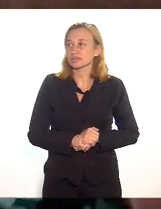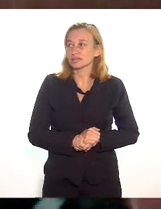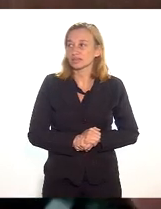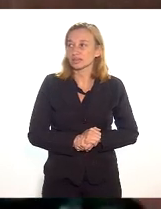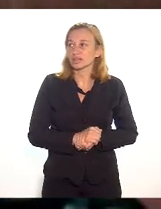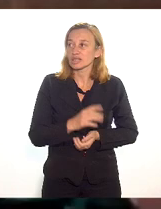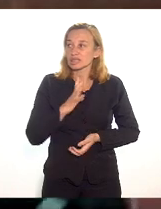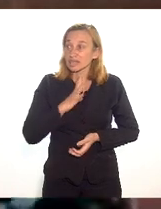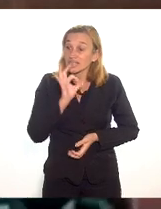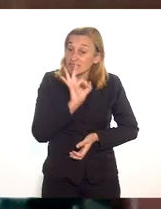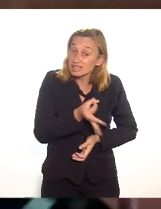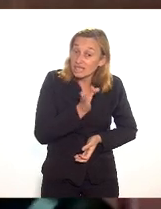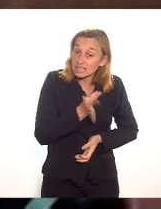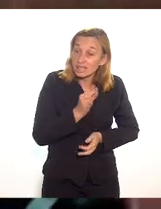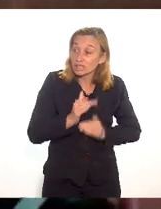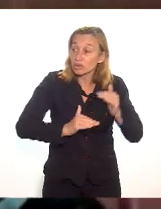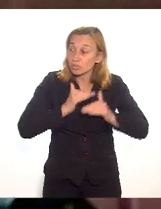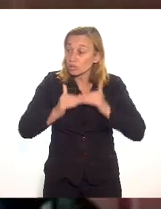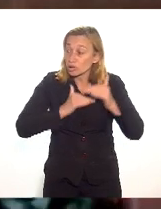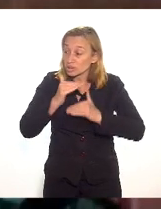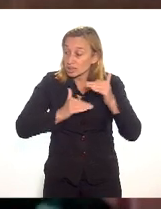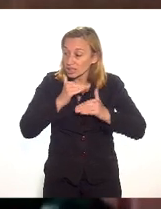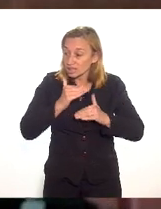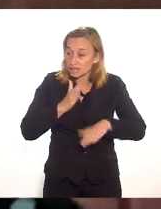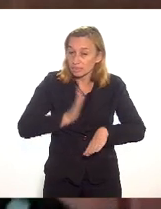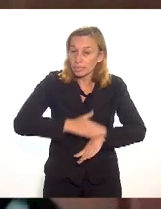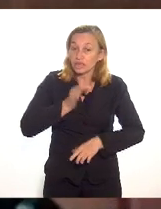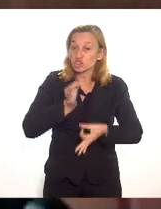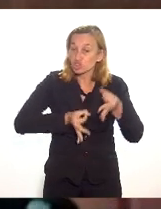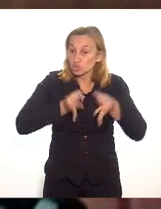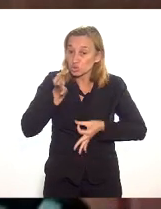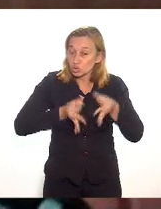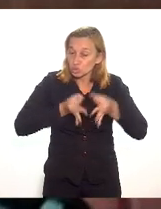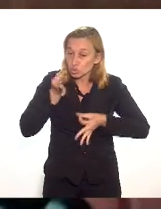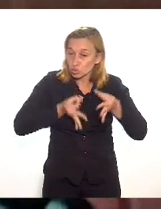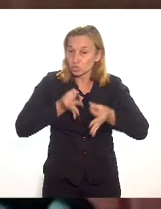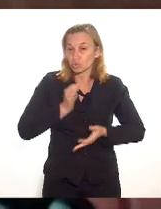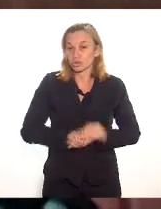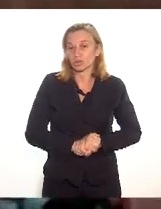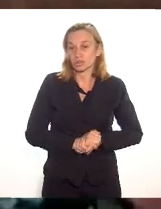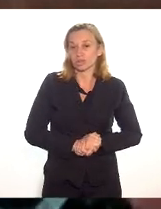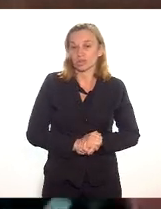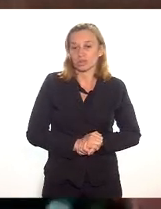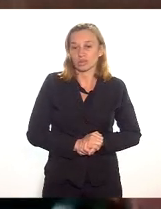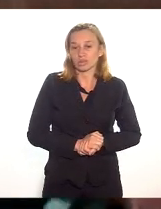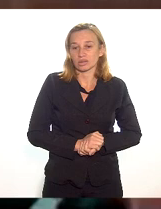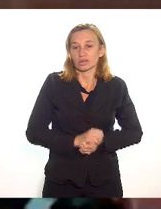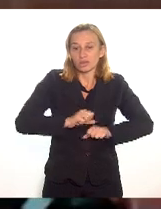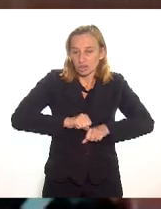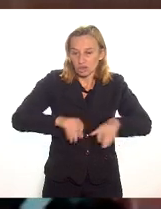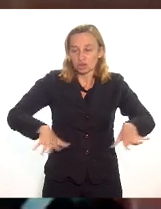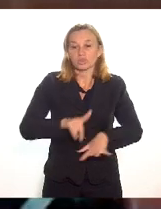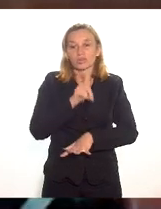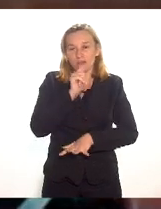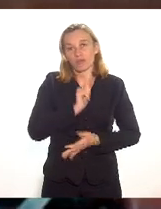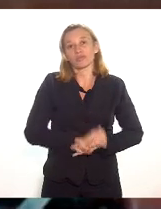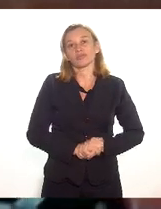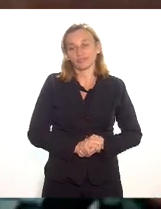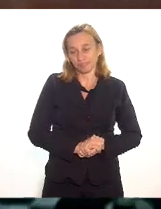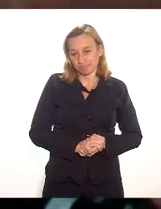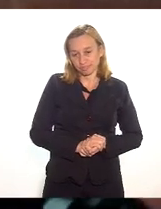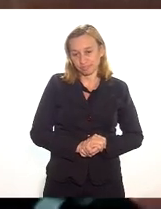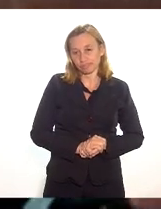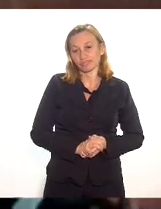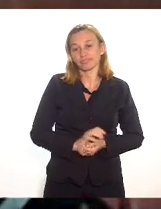de fato, um processo mais justo na distribuição de água,